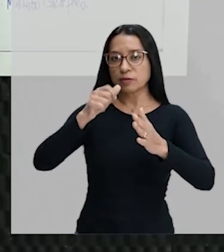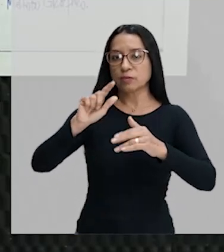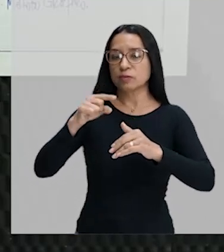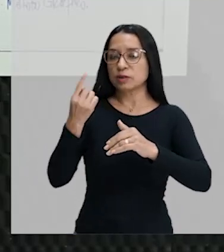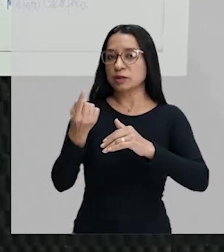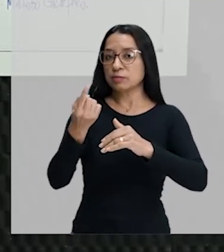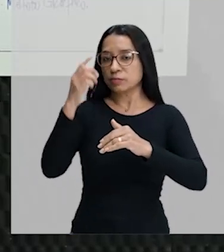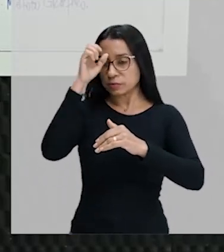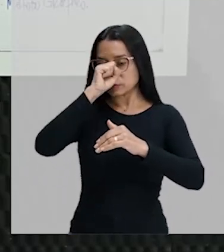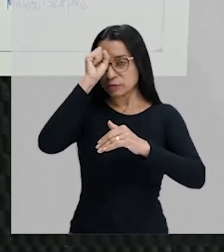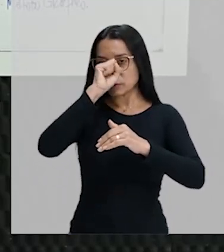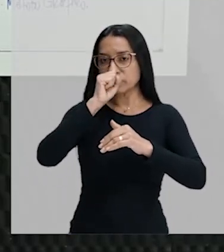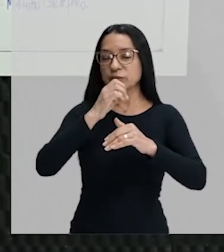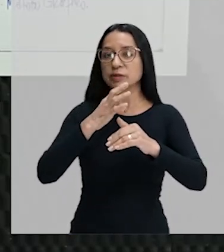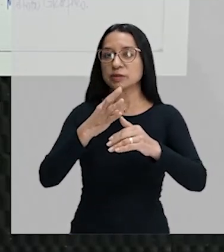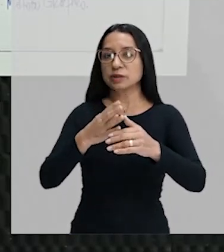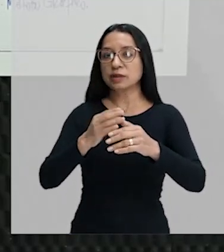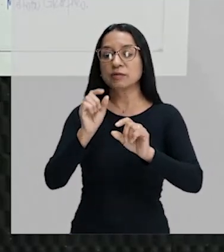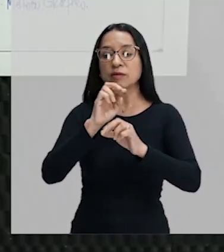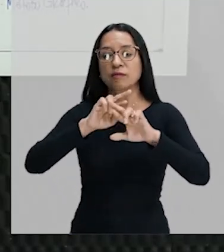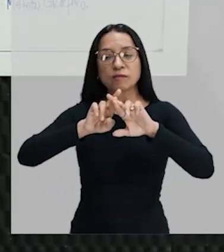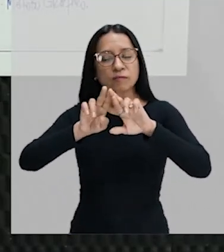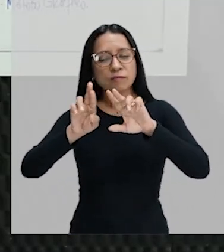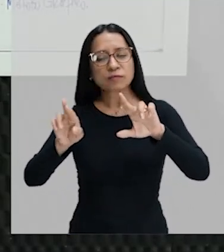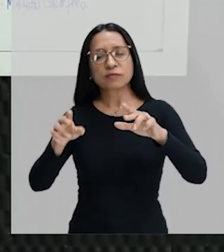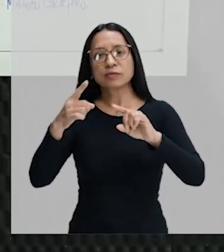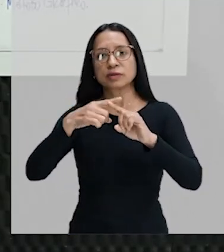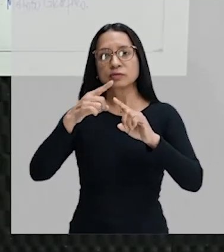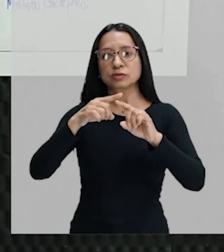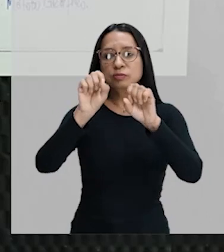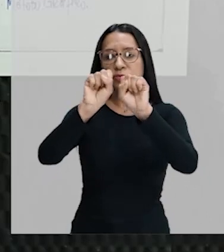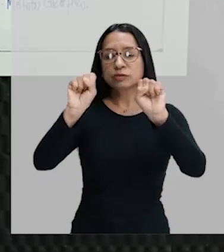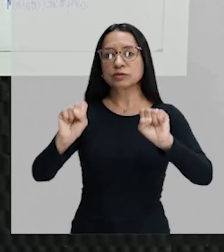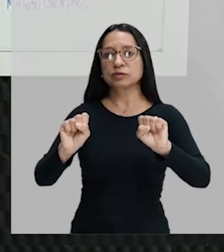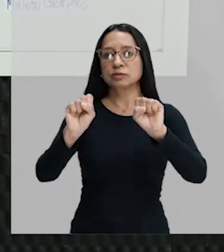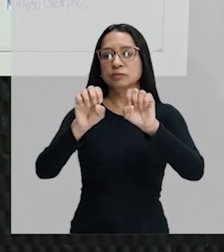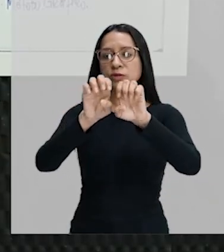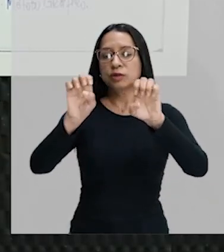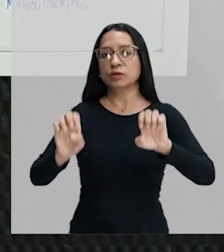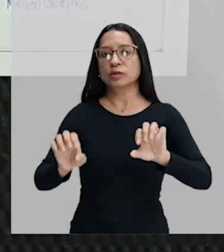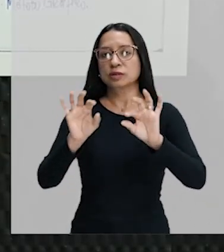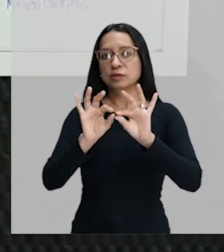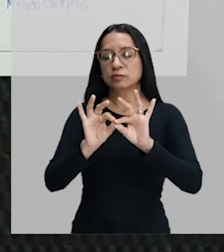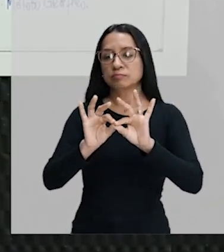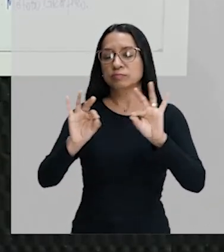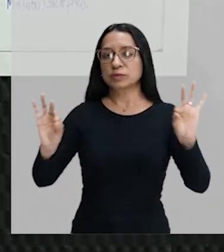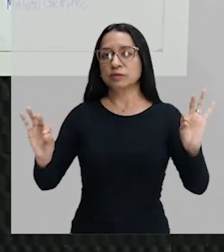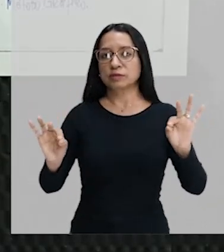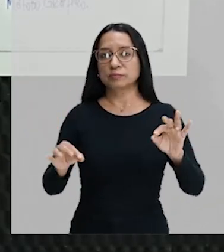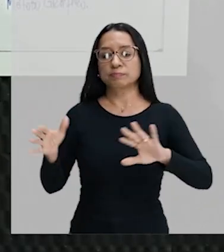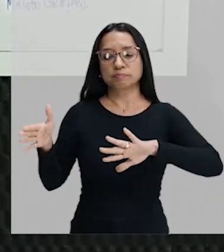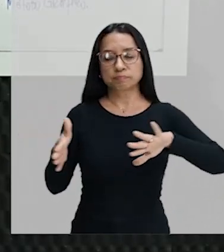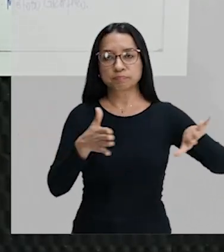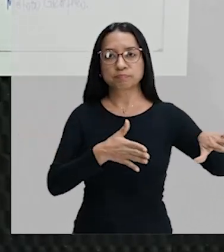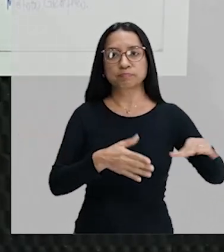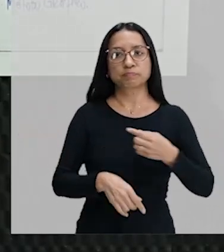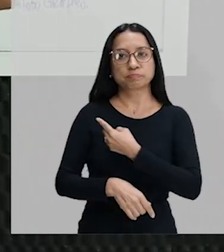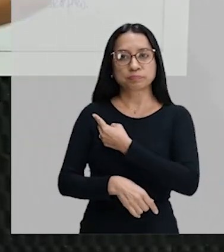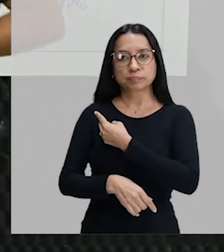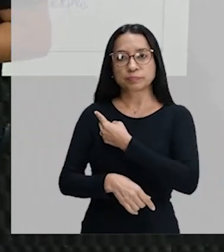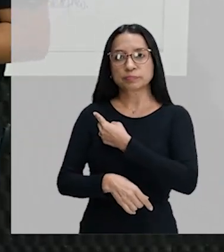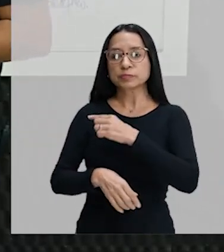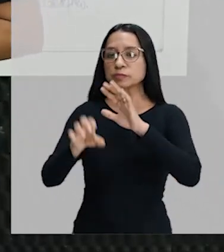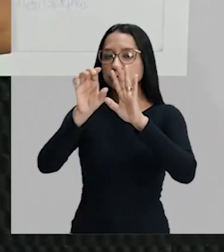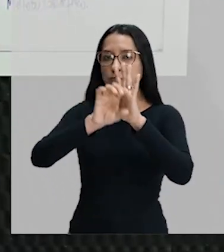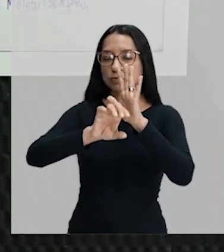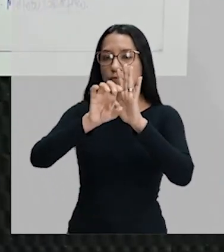resolução de sistema de equações lineares. Beleza, galera? Então, vem comigo. Conceito de sistema linear é o assunto na